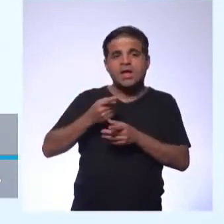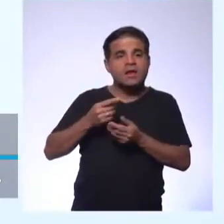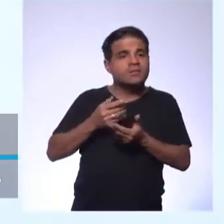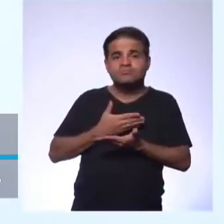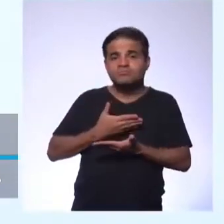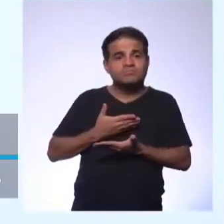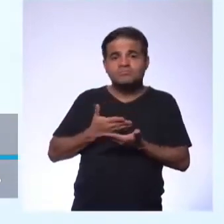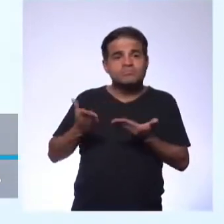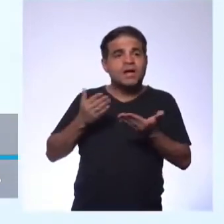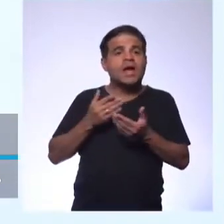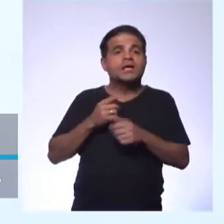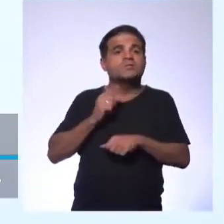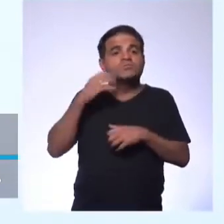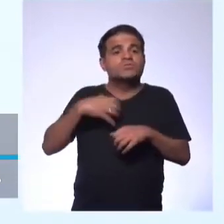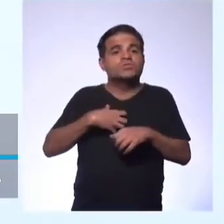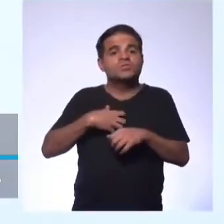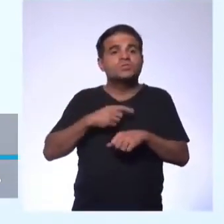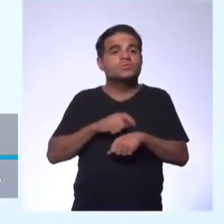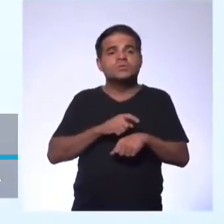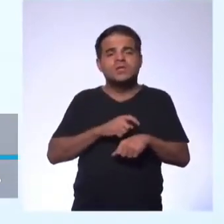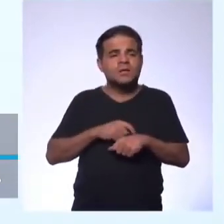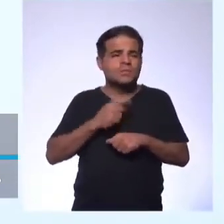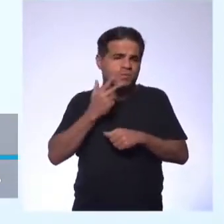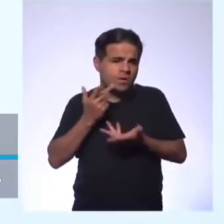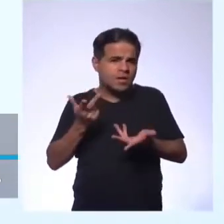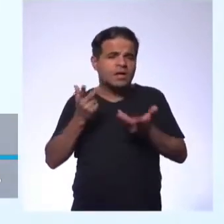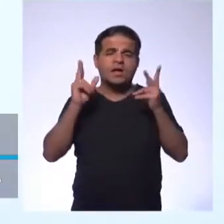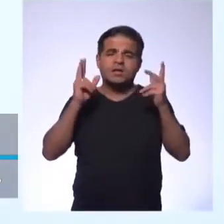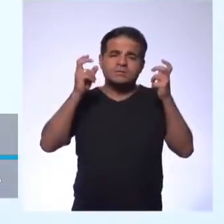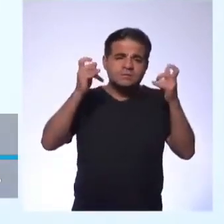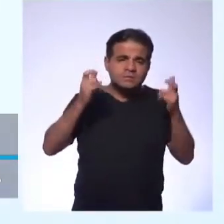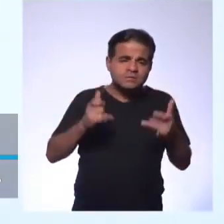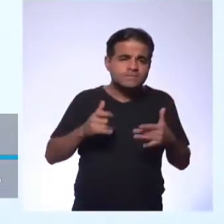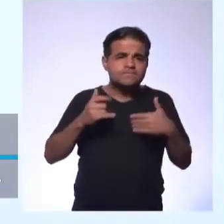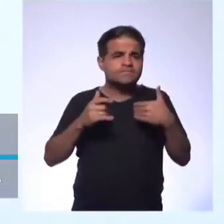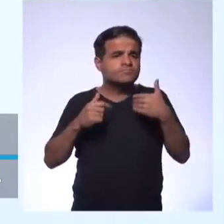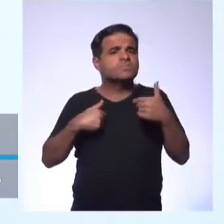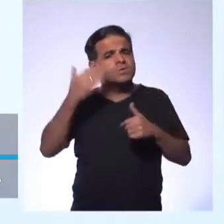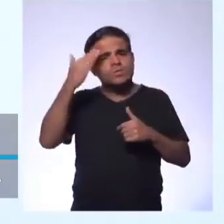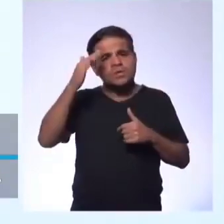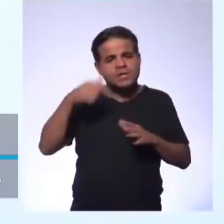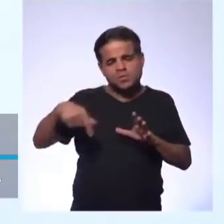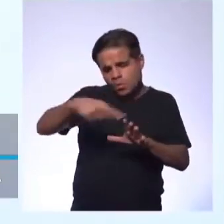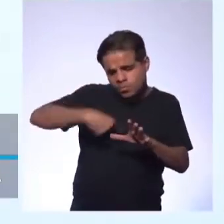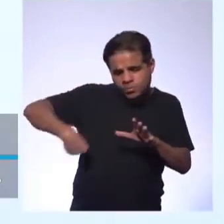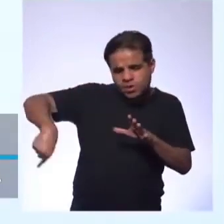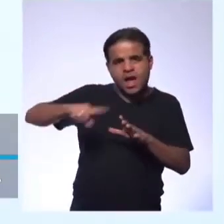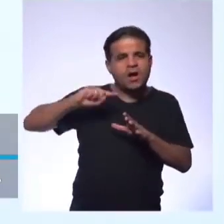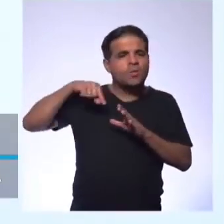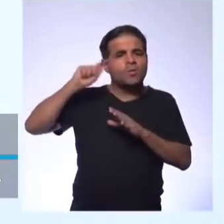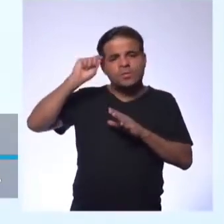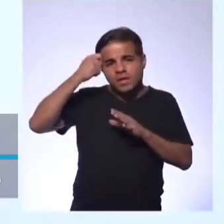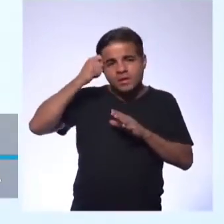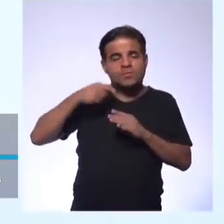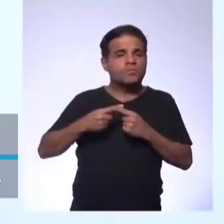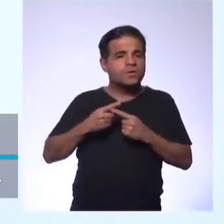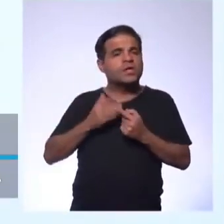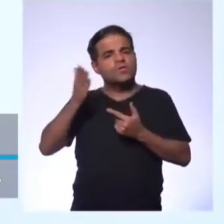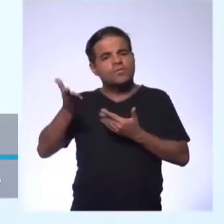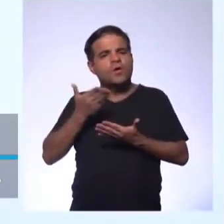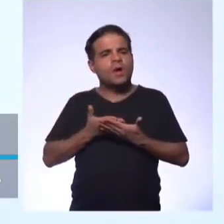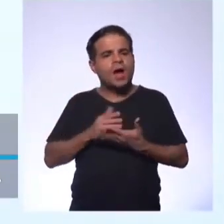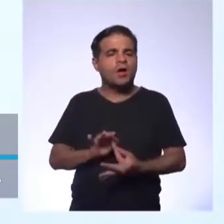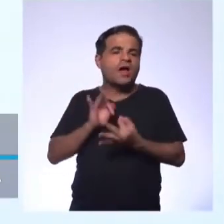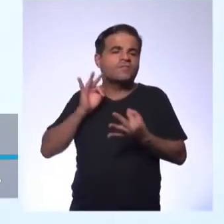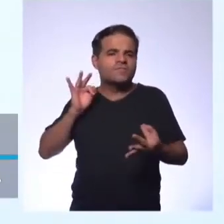tempo. Eu estou falando com alguns erros de definição, tal, mas eu entendo que é um buraco negro. Porque eu fui numa aula de física